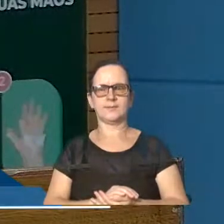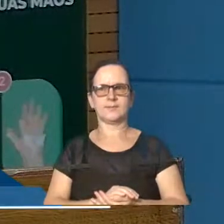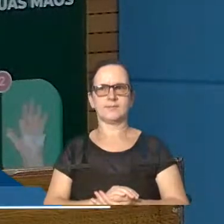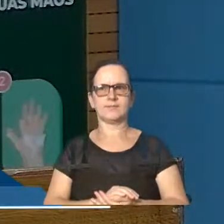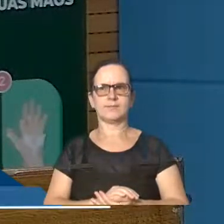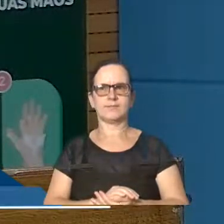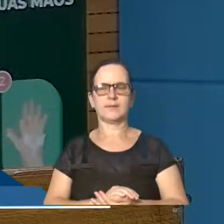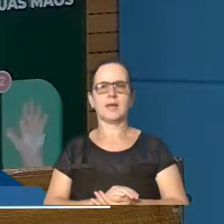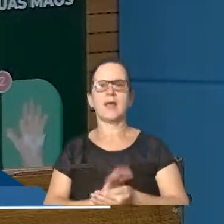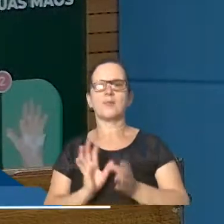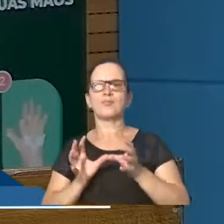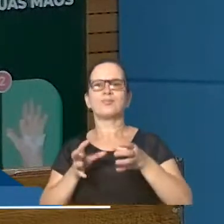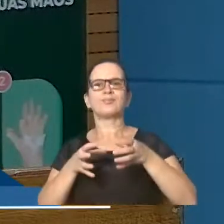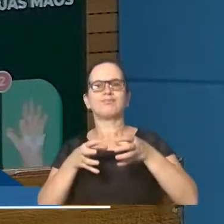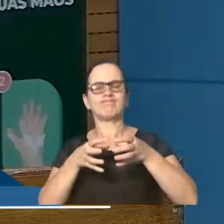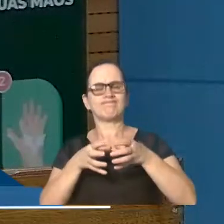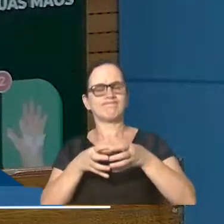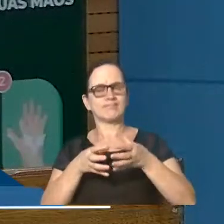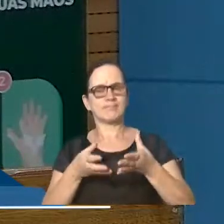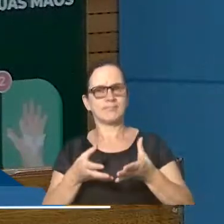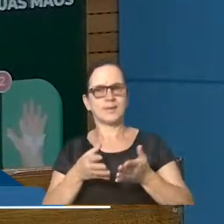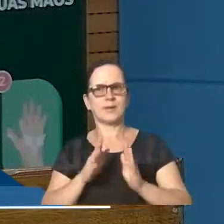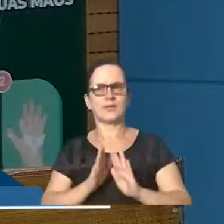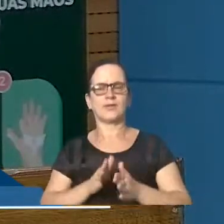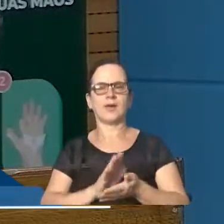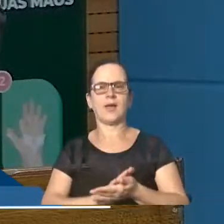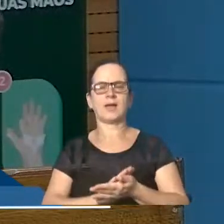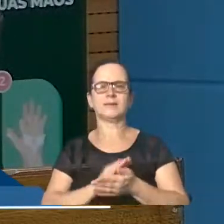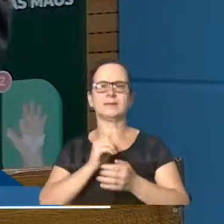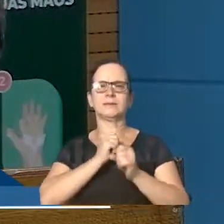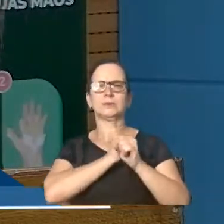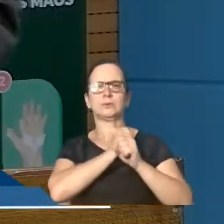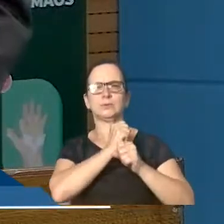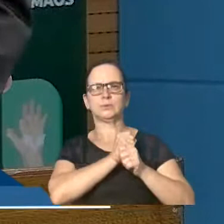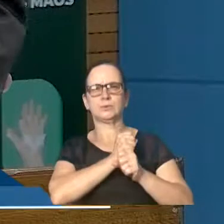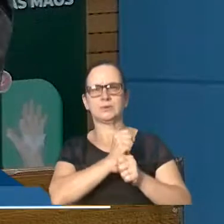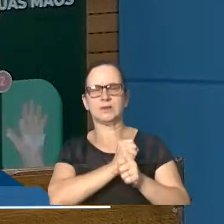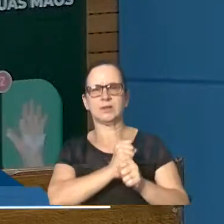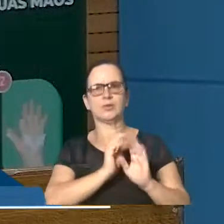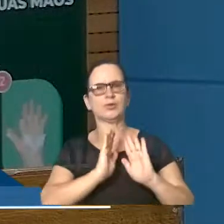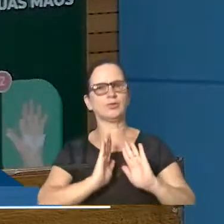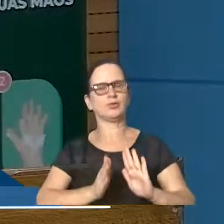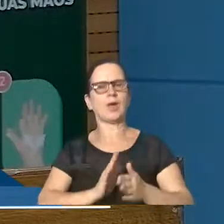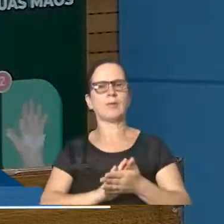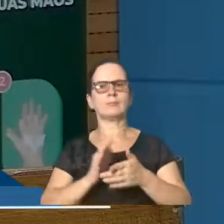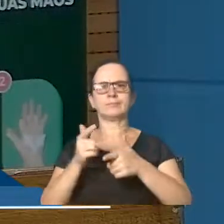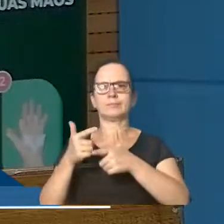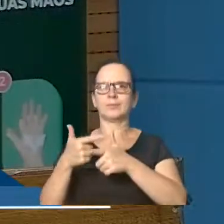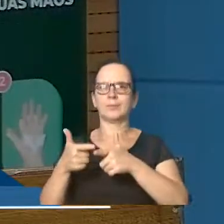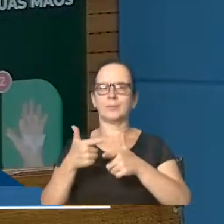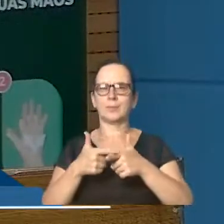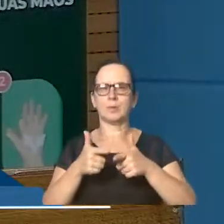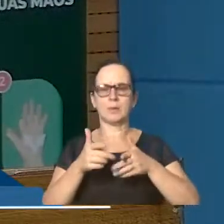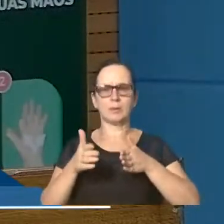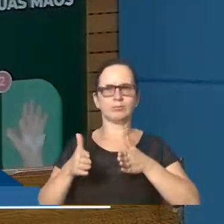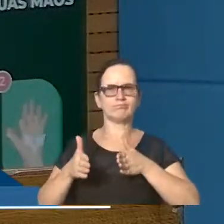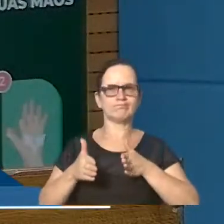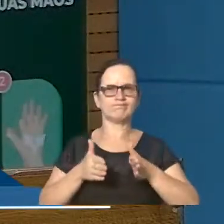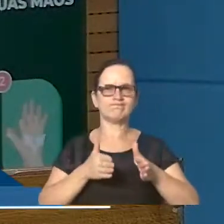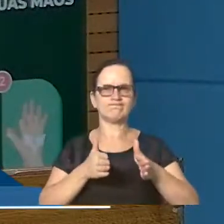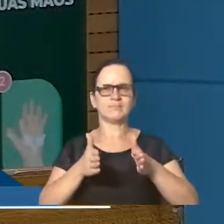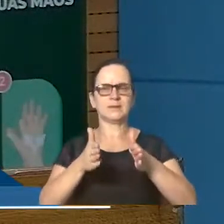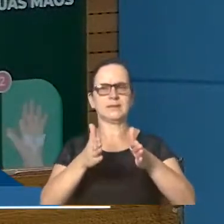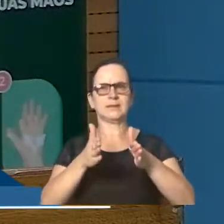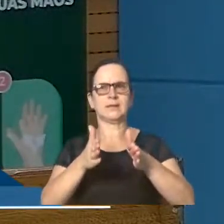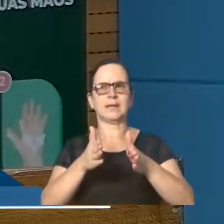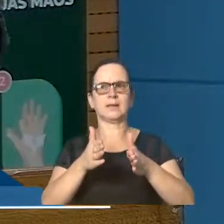aquela comunidade, infelizmente, ao longo dos anos, vem sofrendo com o problema da estrada,